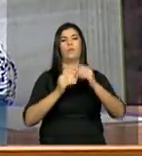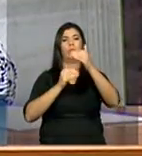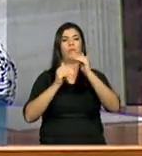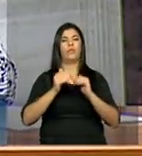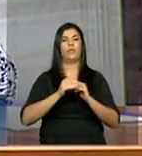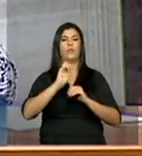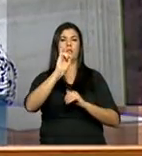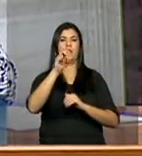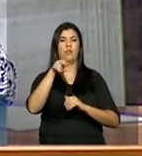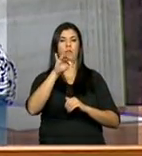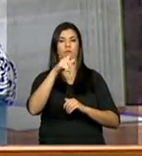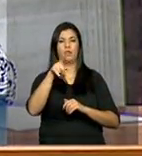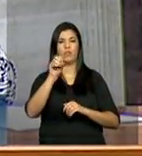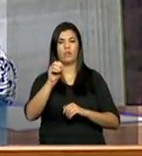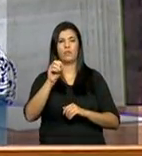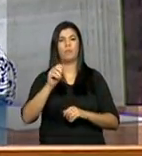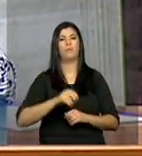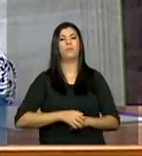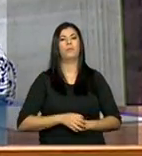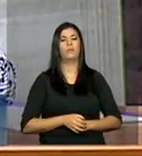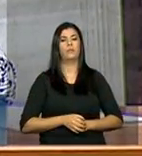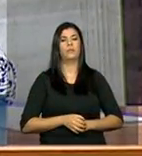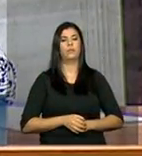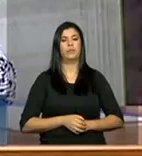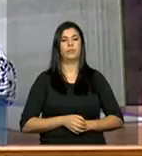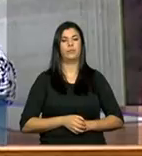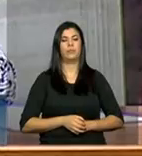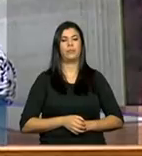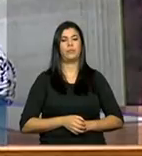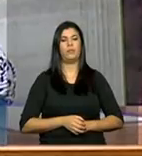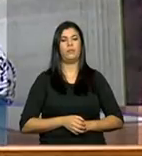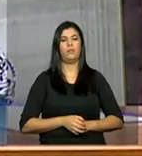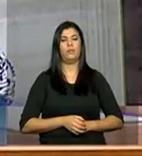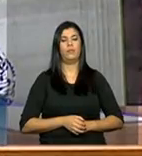período. Além disso,